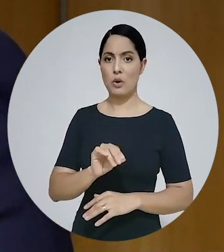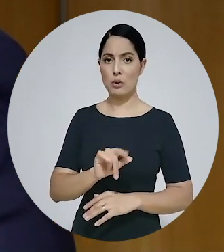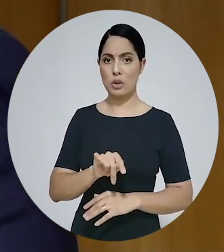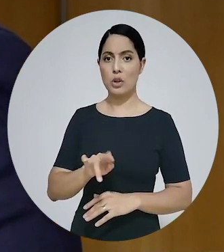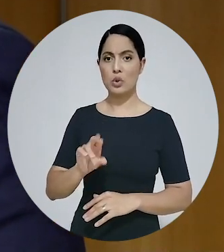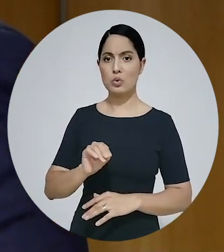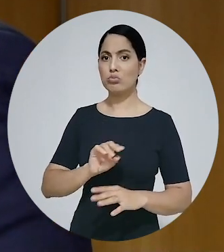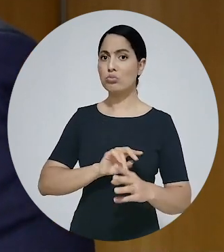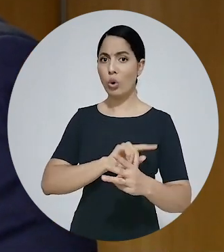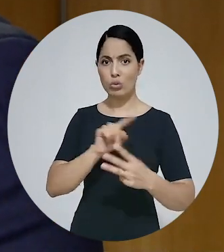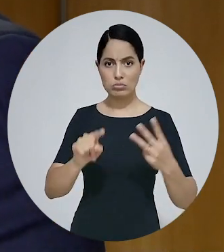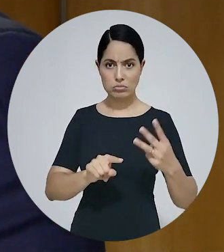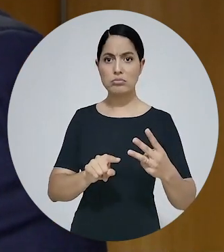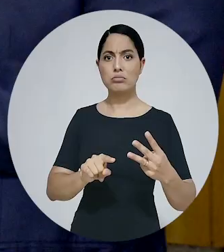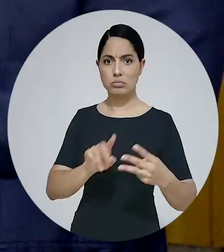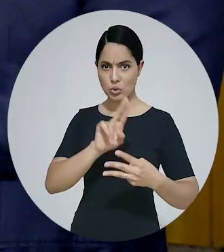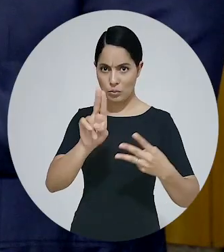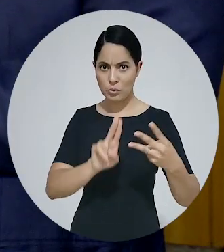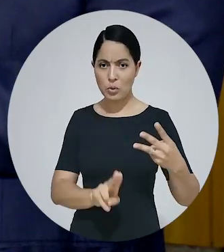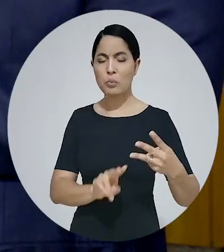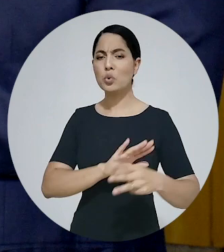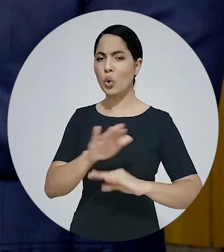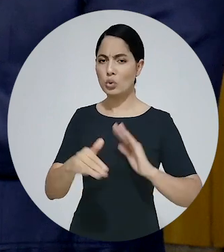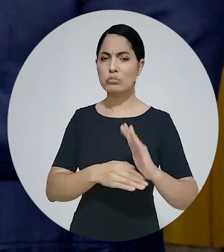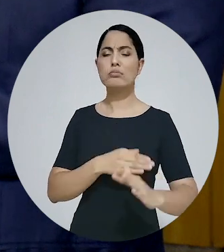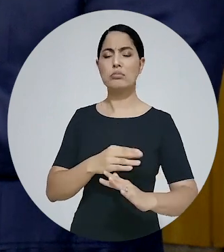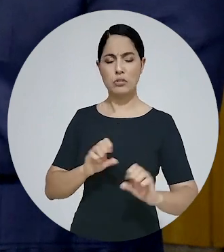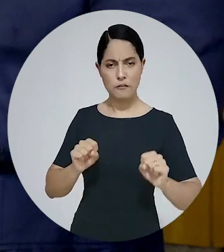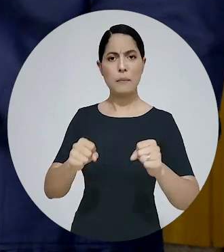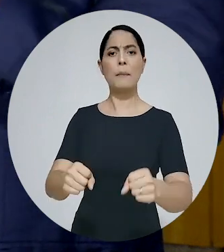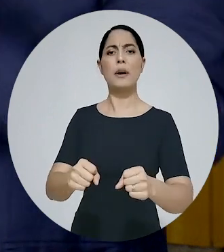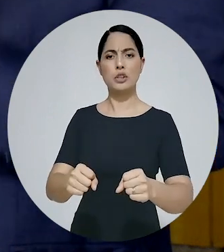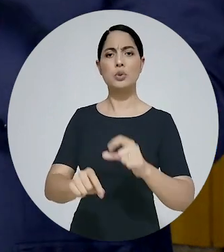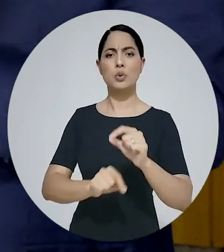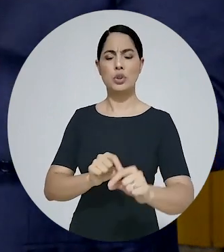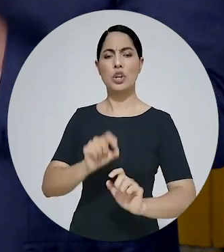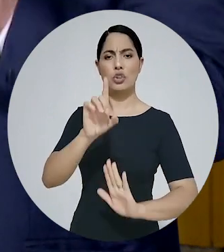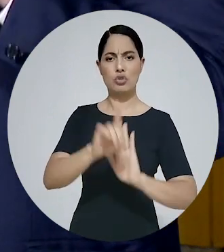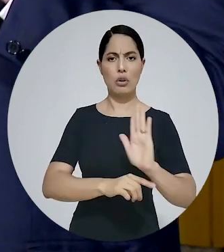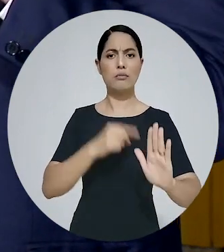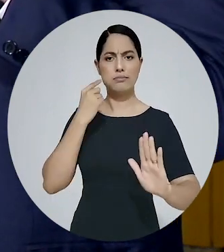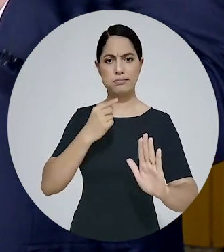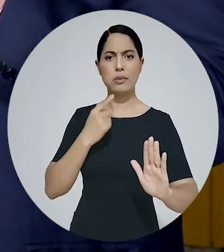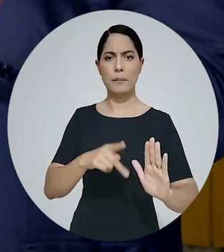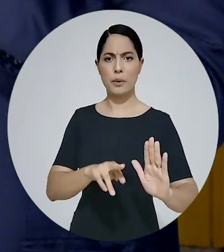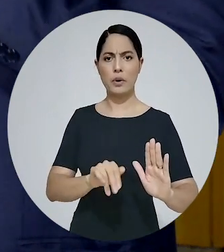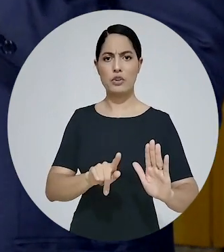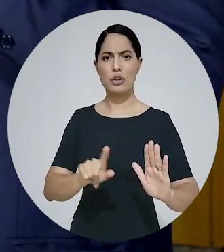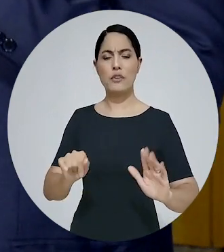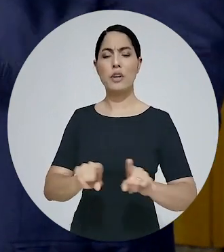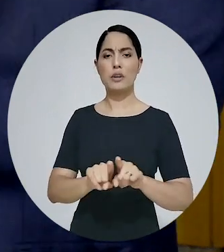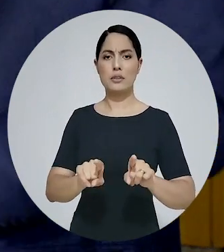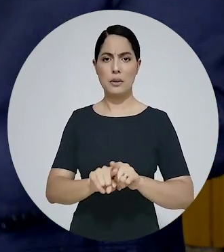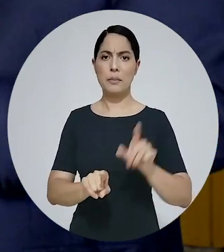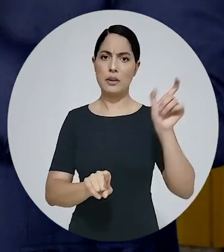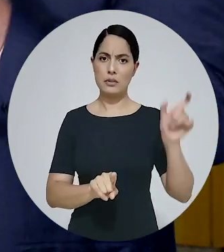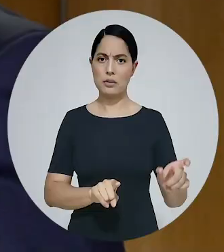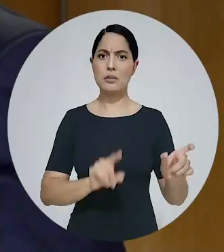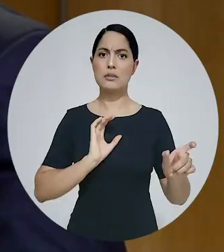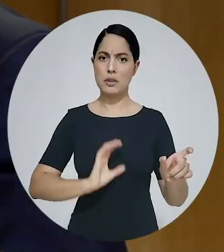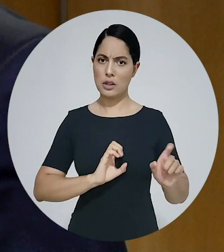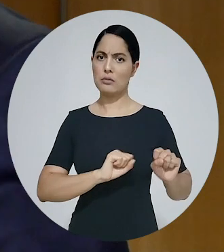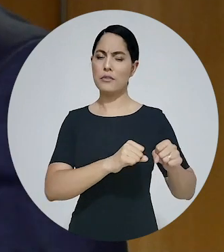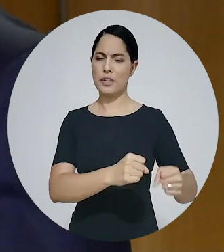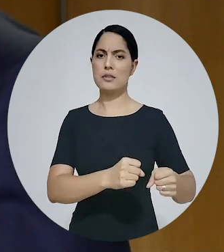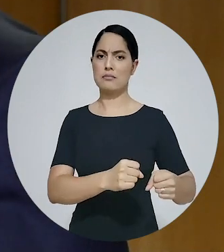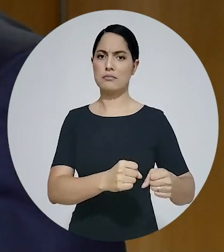Prerrogativas, Dr. Paulo Ribeiro, todos eles atuaram firmemente na defesa das prerrogativas da